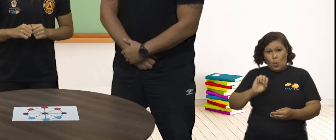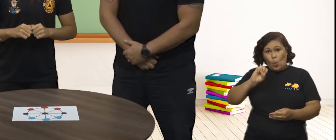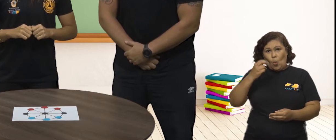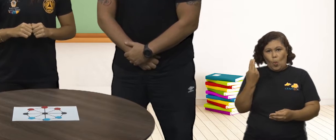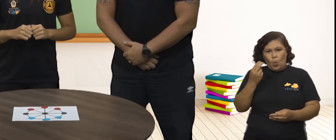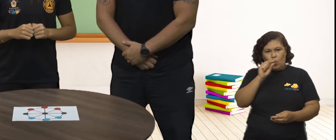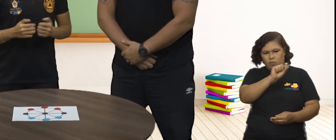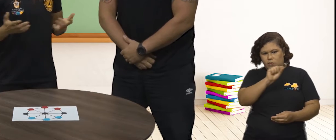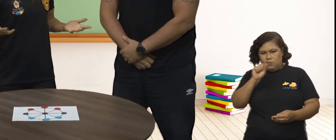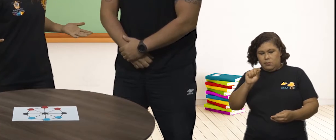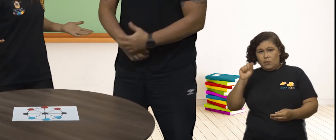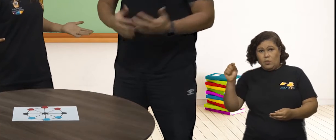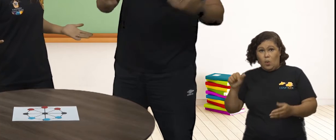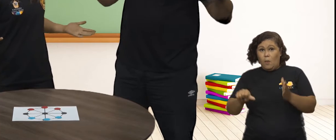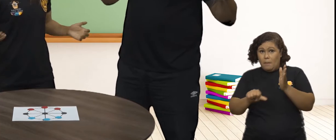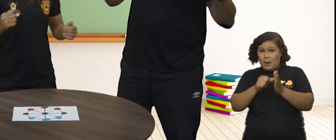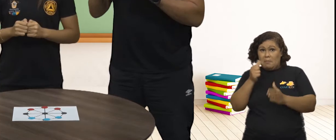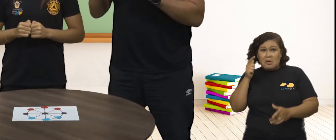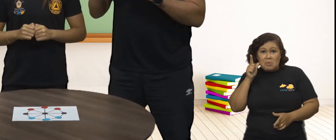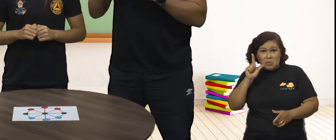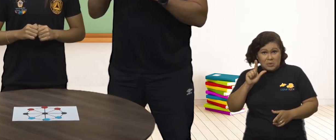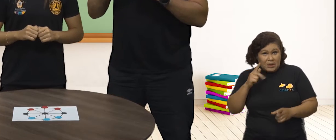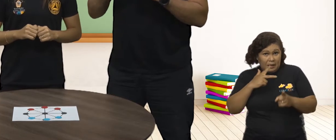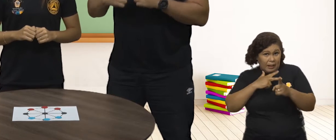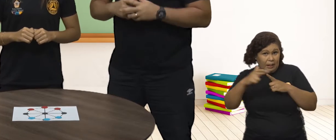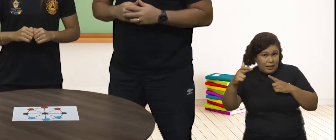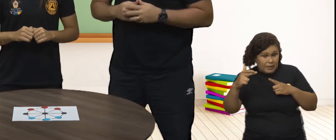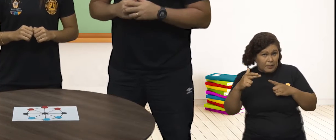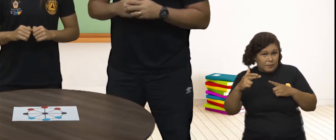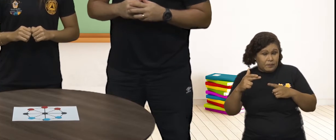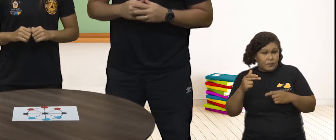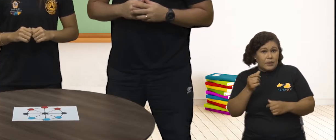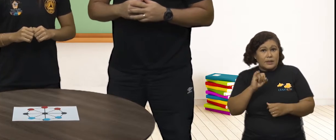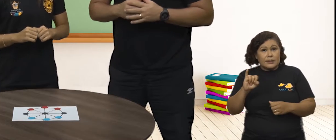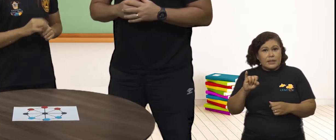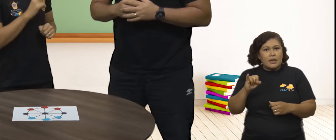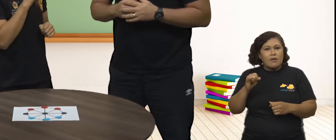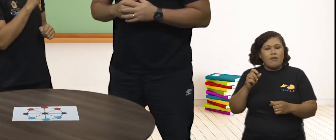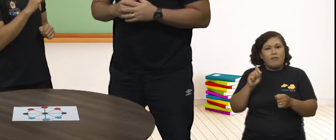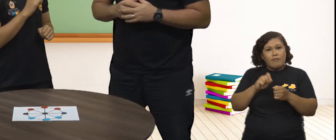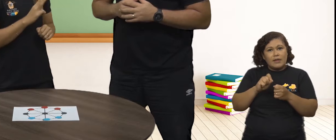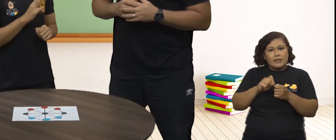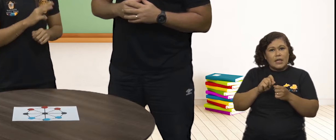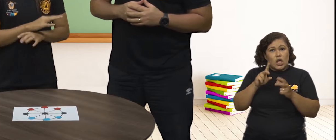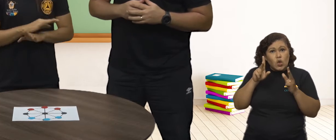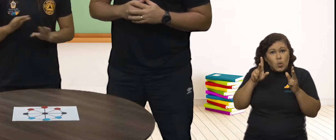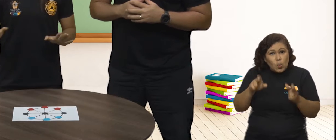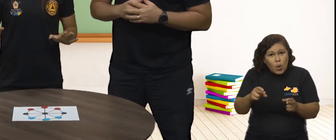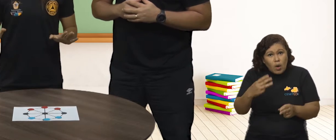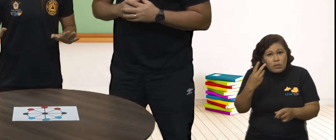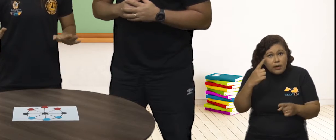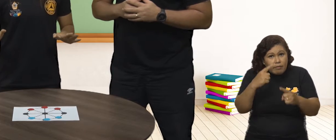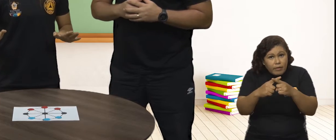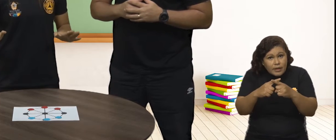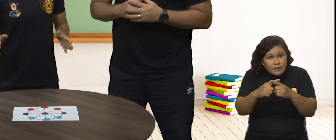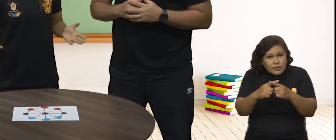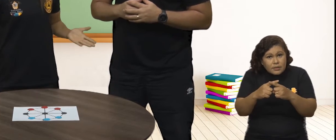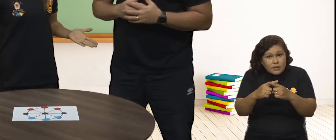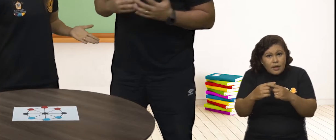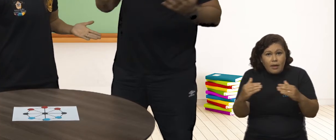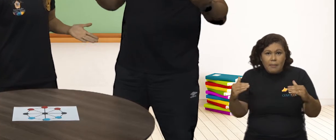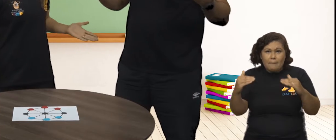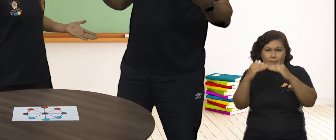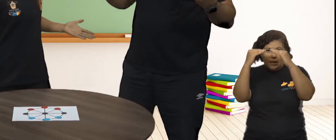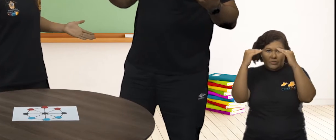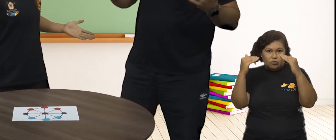3 peças em linha reta ganha o jogo. Se a mesma sequência de movimentos for repetida 3 vezes, o jogo acaba empatado.